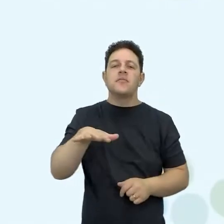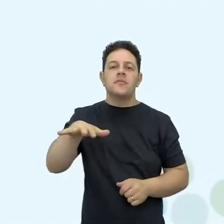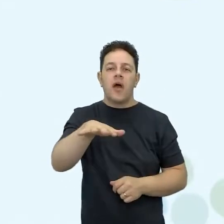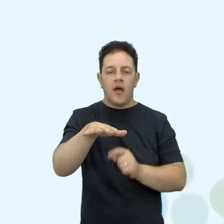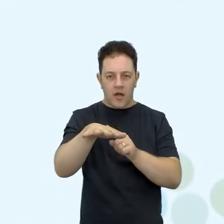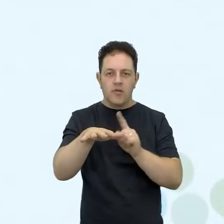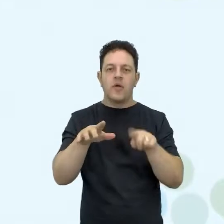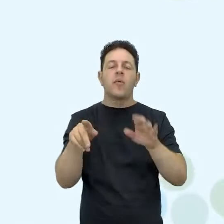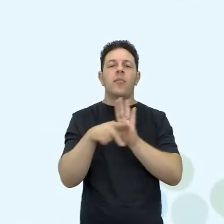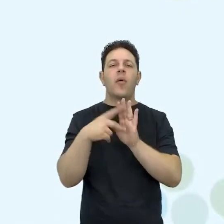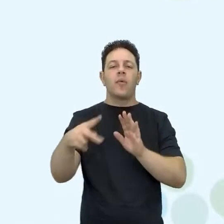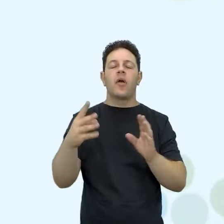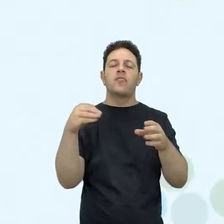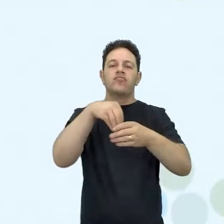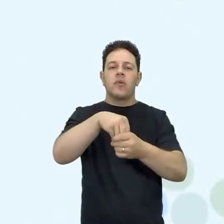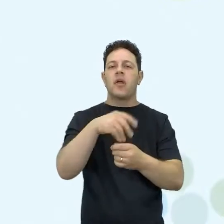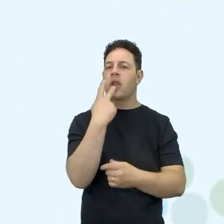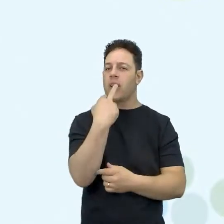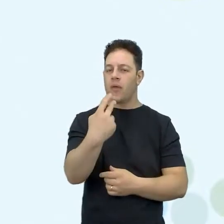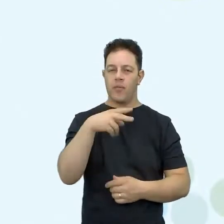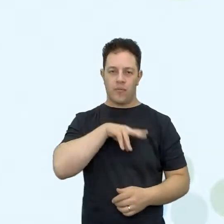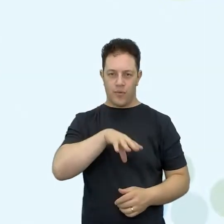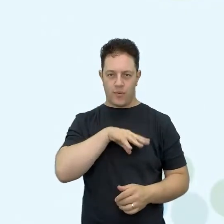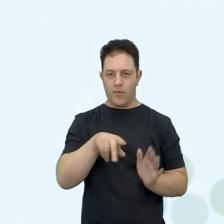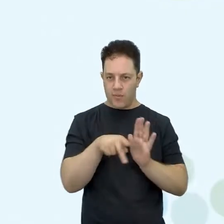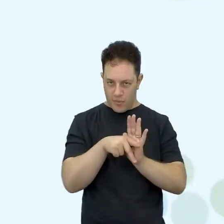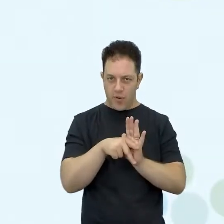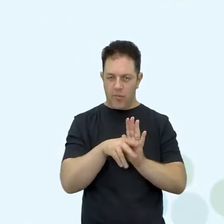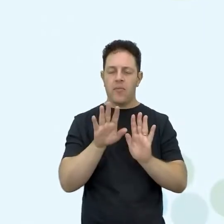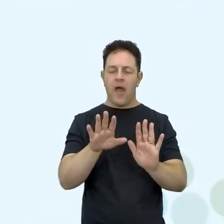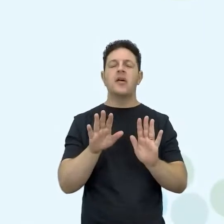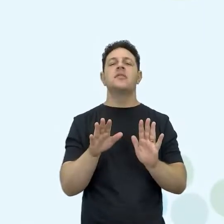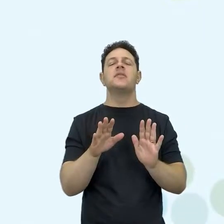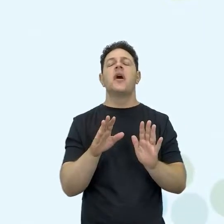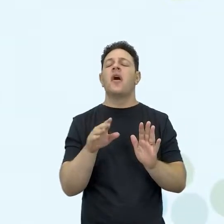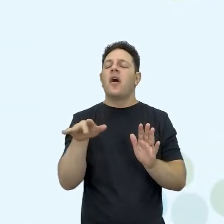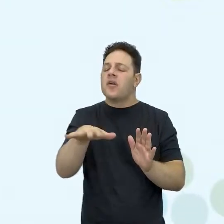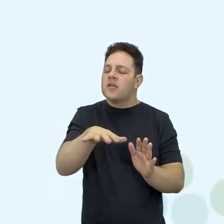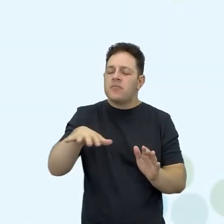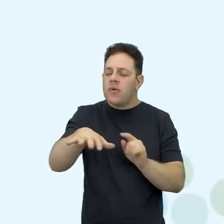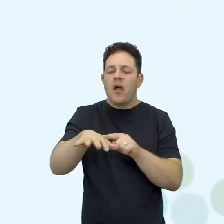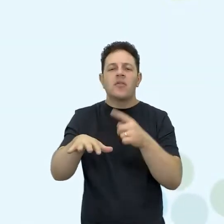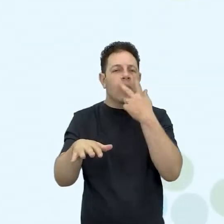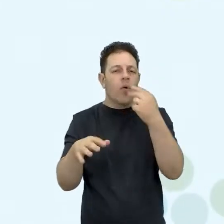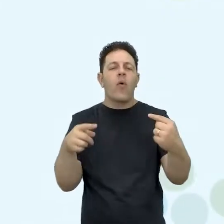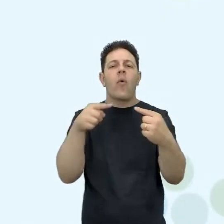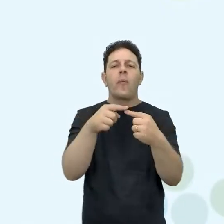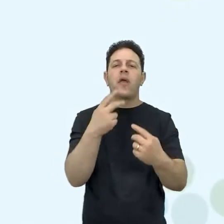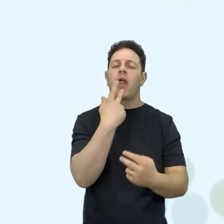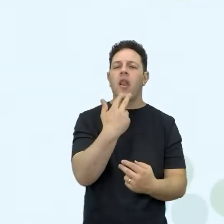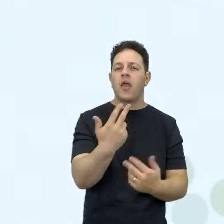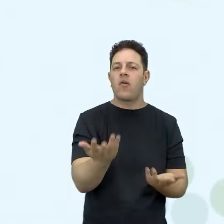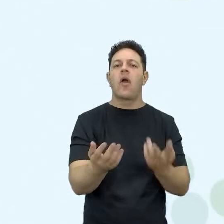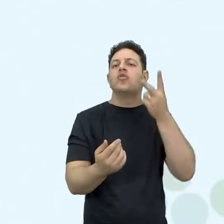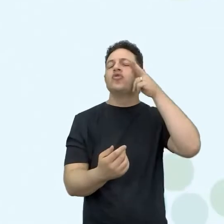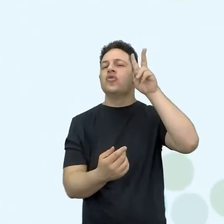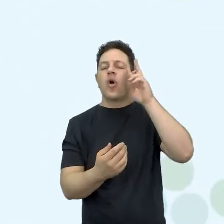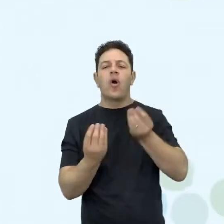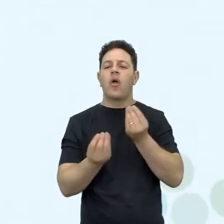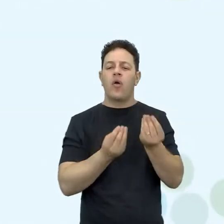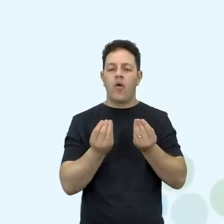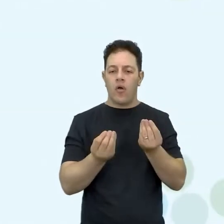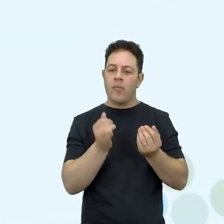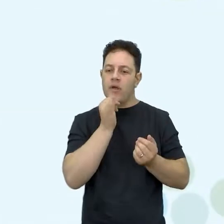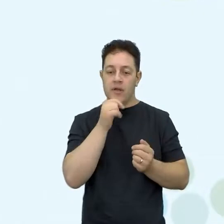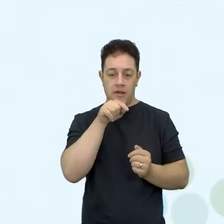Então, como que esse espaço aí interfere na língua que é utilizada por esse sujeito? Como que é a história? Como que o